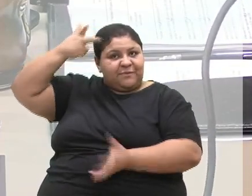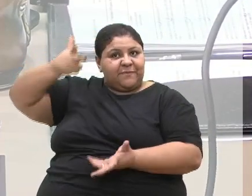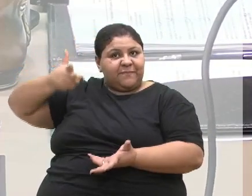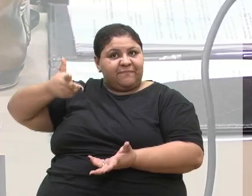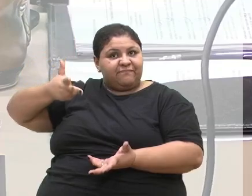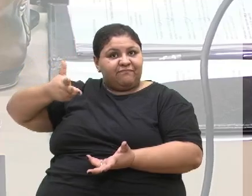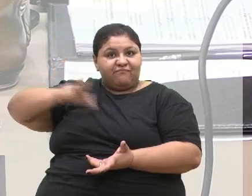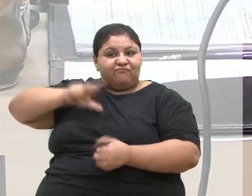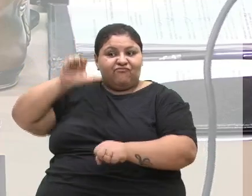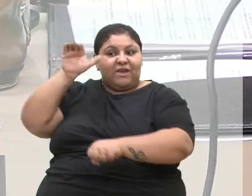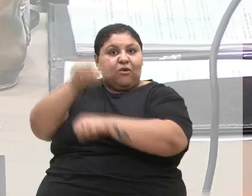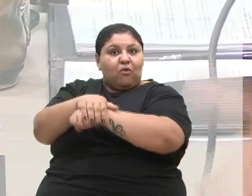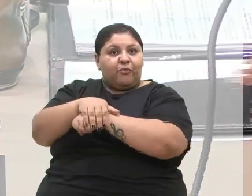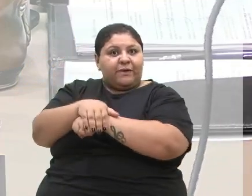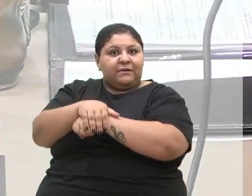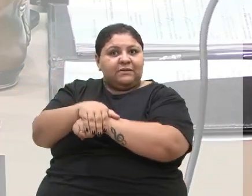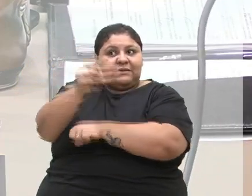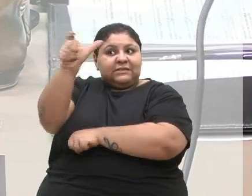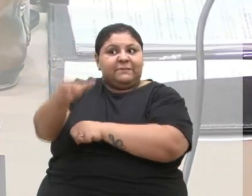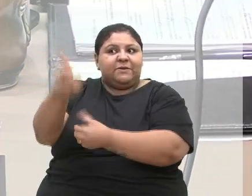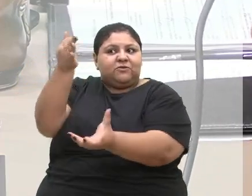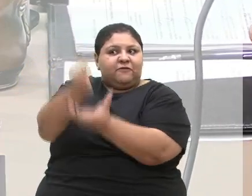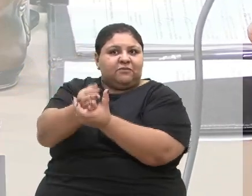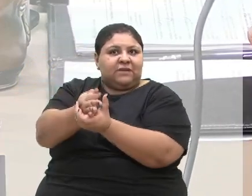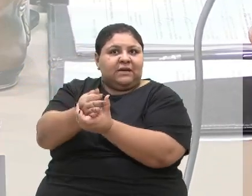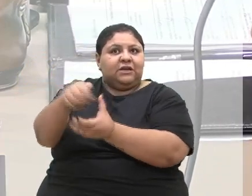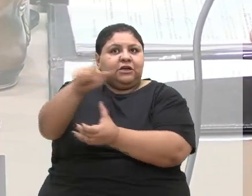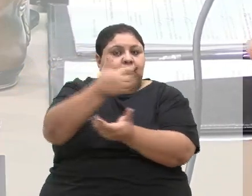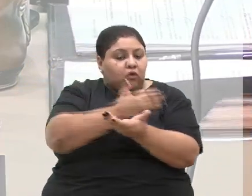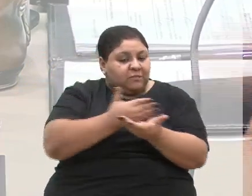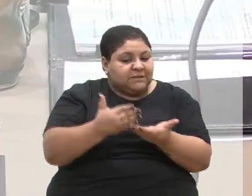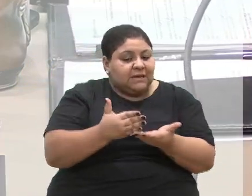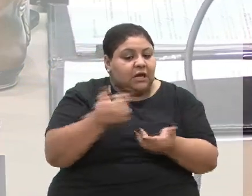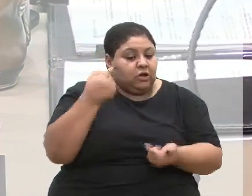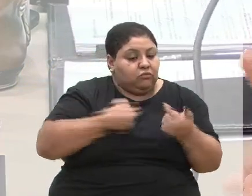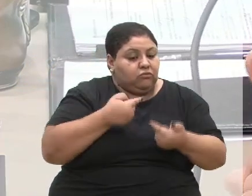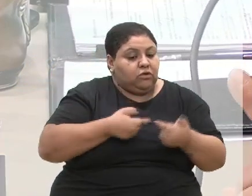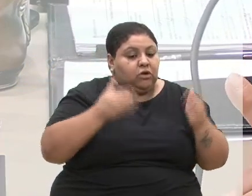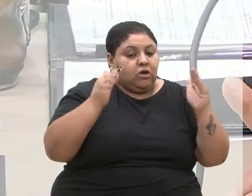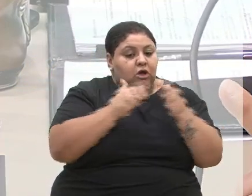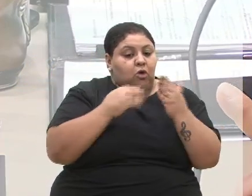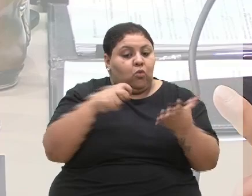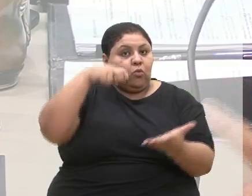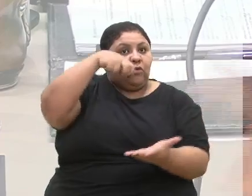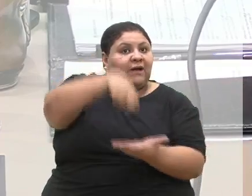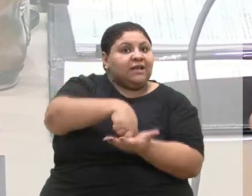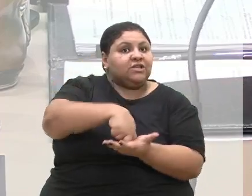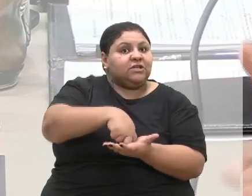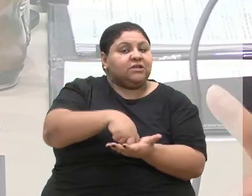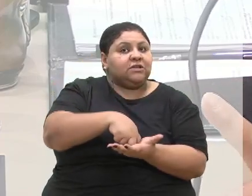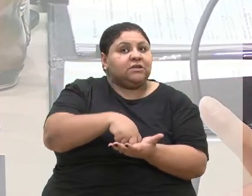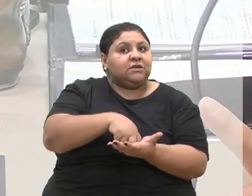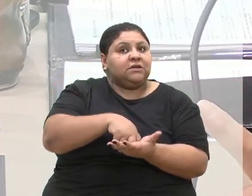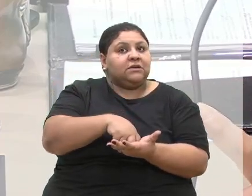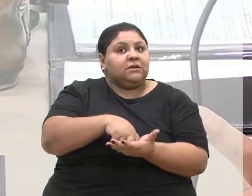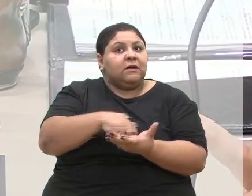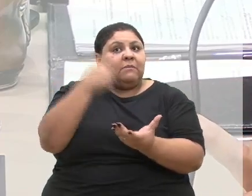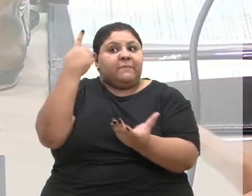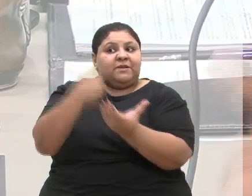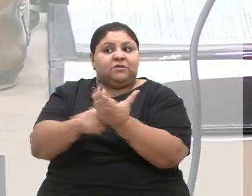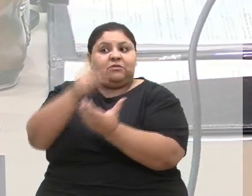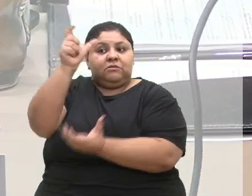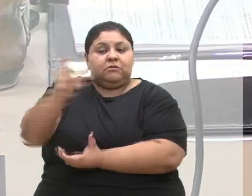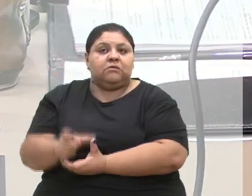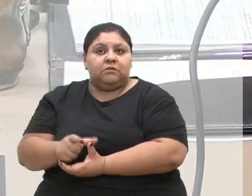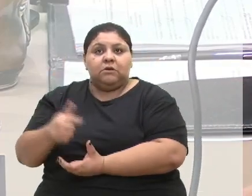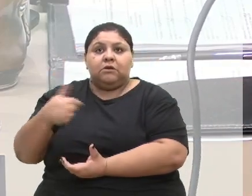cara não foi. Então eu acho que nós temos que começar a discutir nessa casa aqui uma punição para quem marca e não vai. Eu